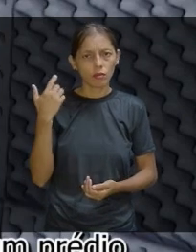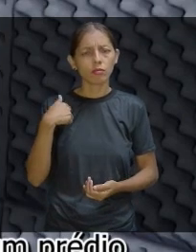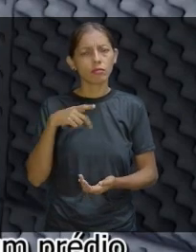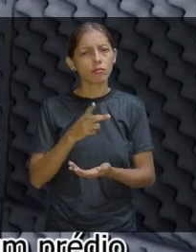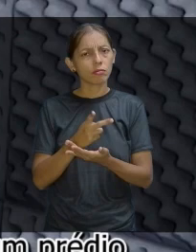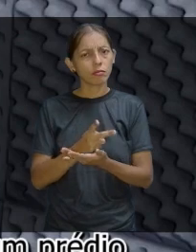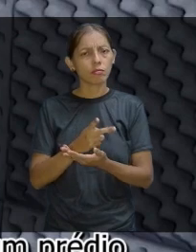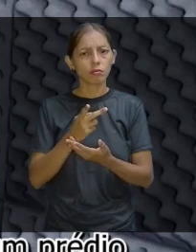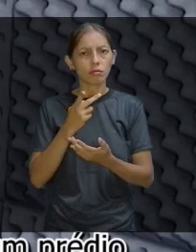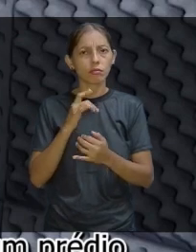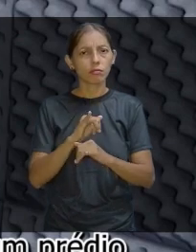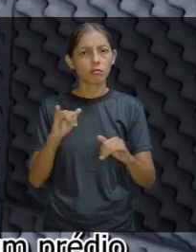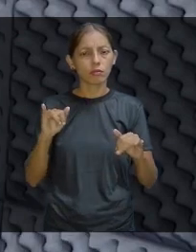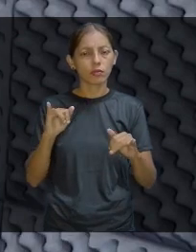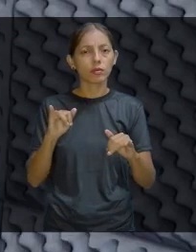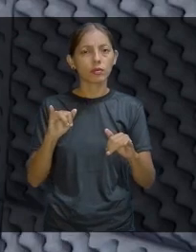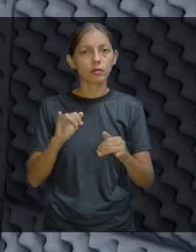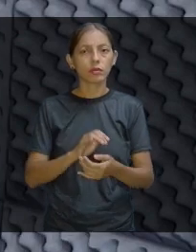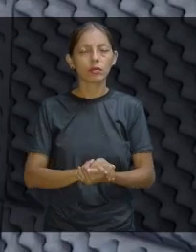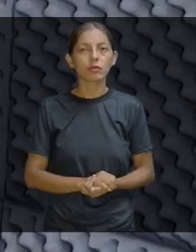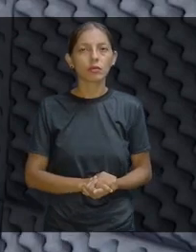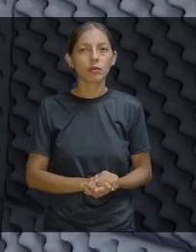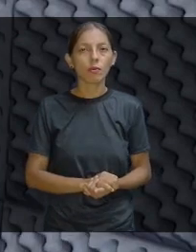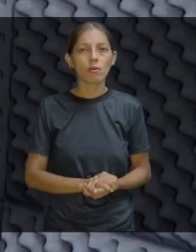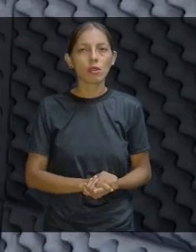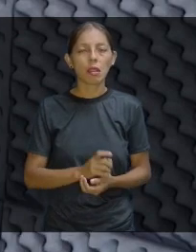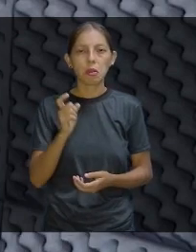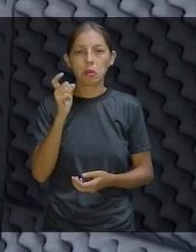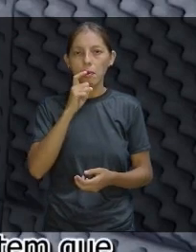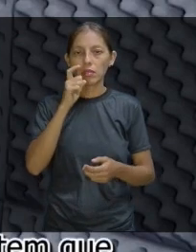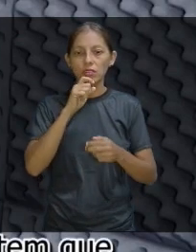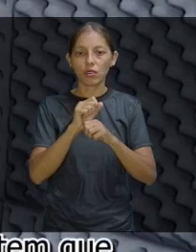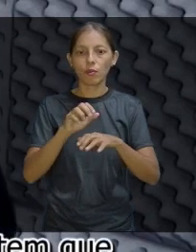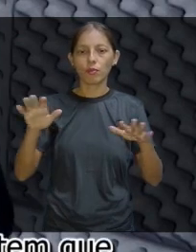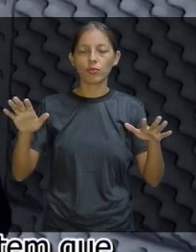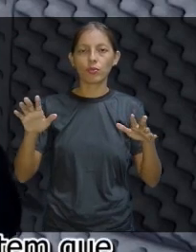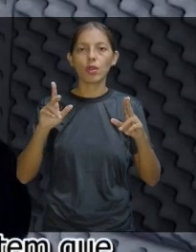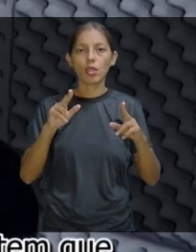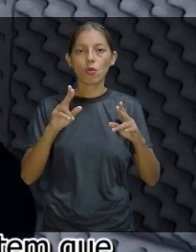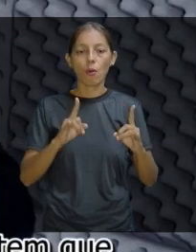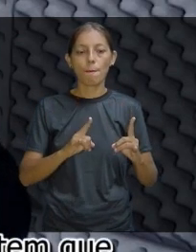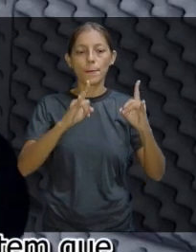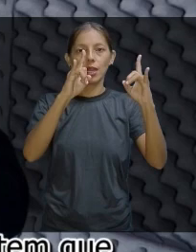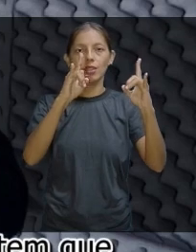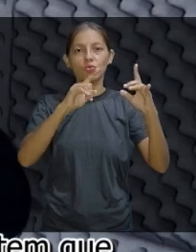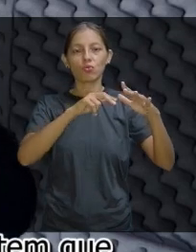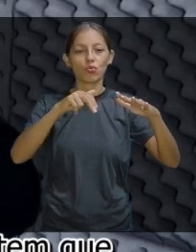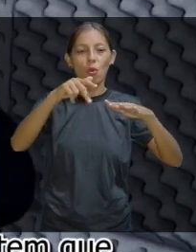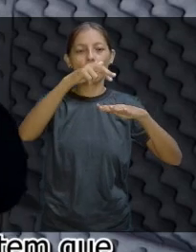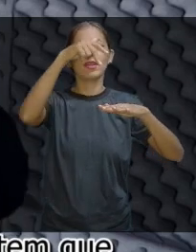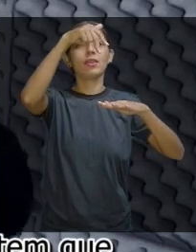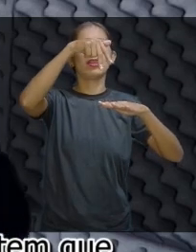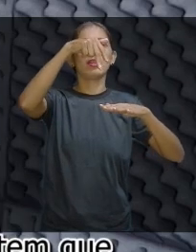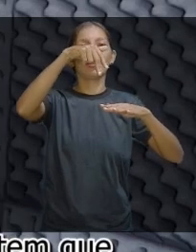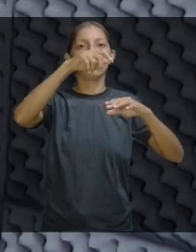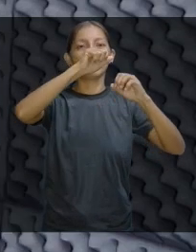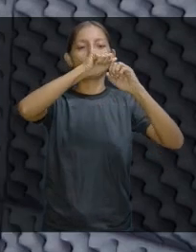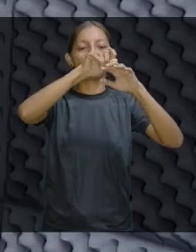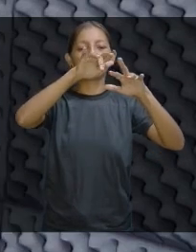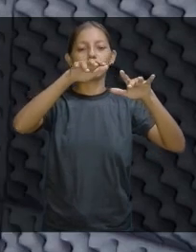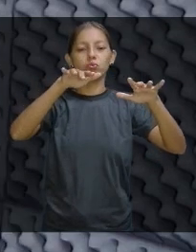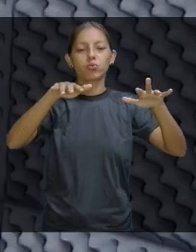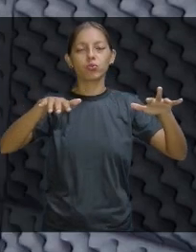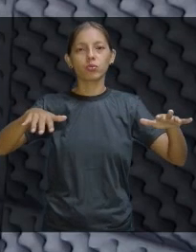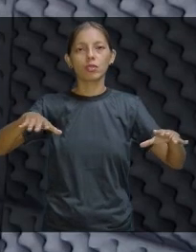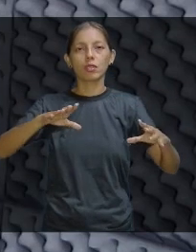subir num prédio e soltar um travesseiro de penas. A hora que aquilo se esparrama, é mentira, aí você tem que descer e começar a